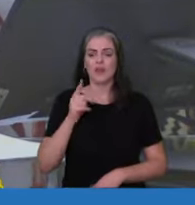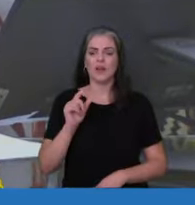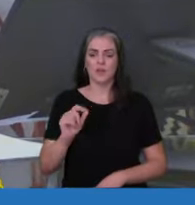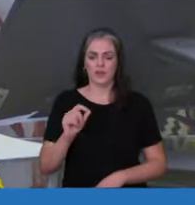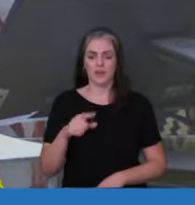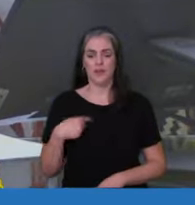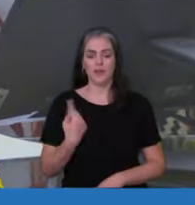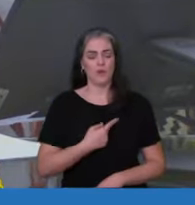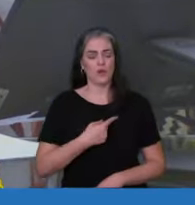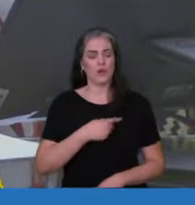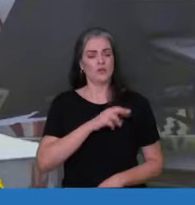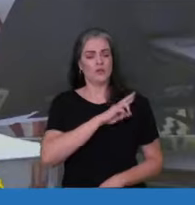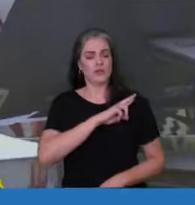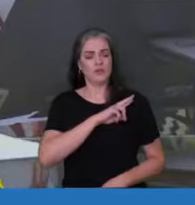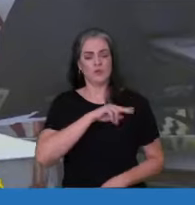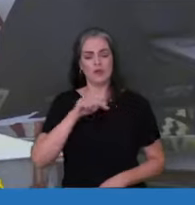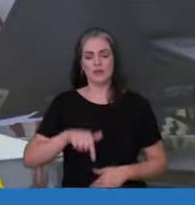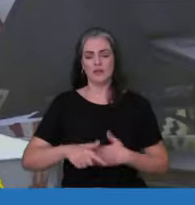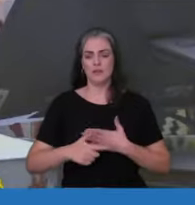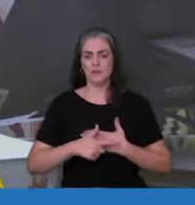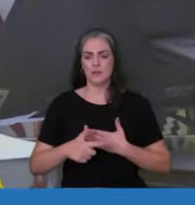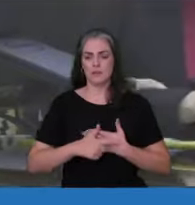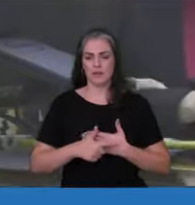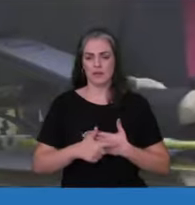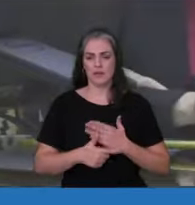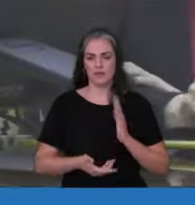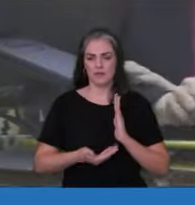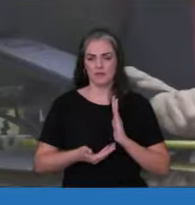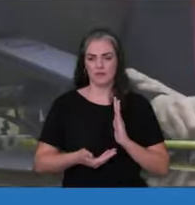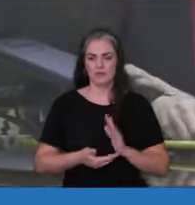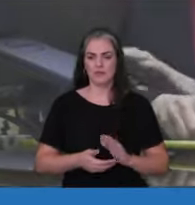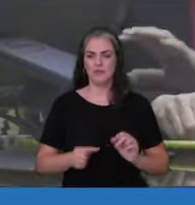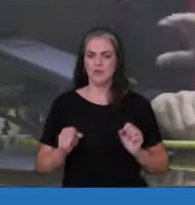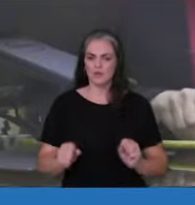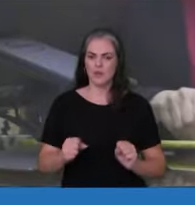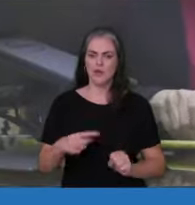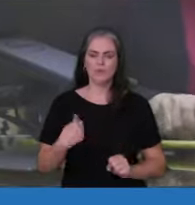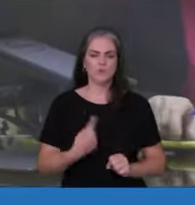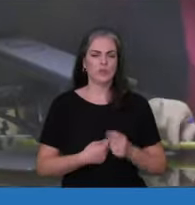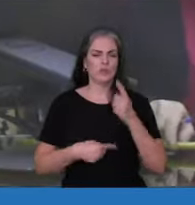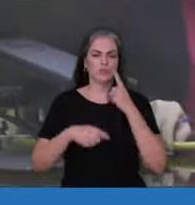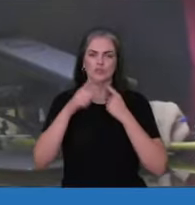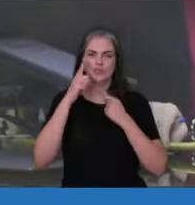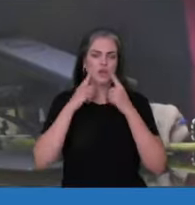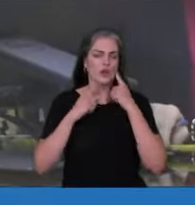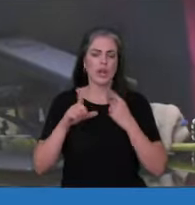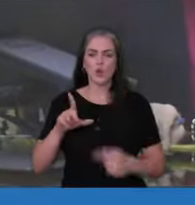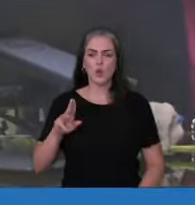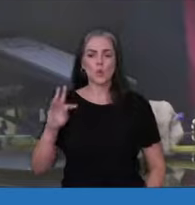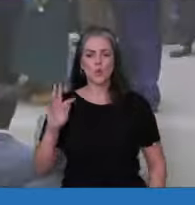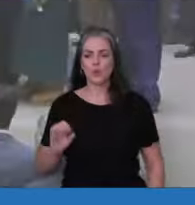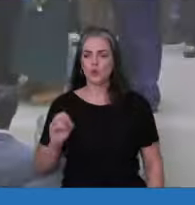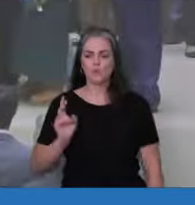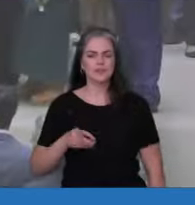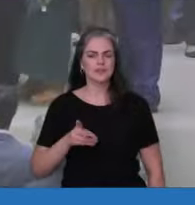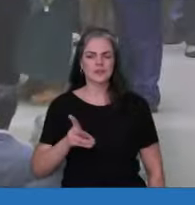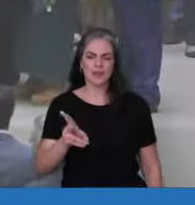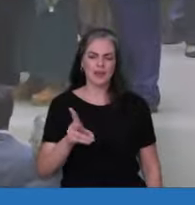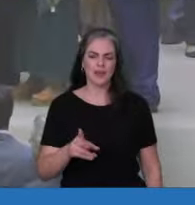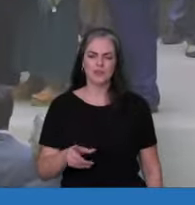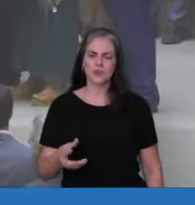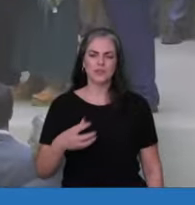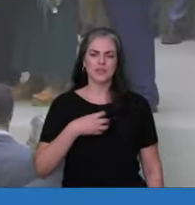parlamento. Porque a gente podia aqui chorar nossas dores, é um luto constante. Eu tenho a sensação, Lídia, que domingo a